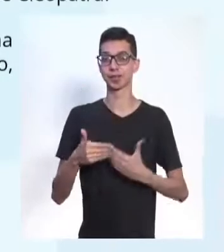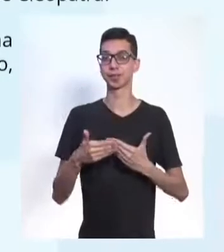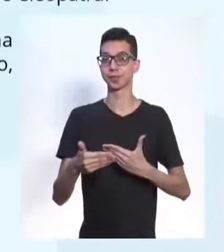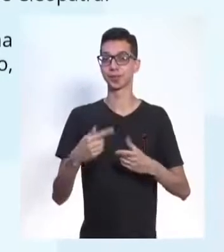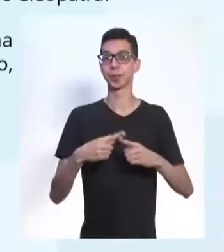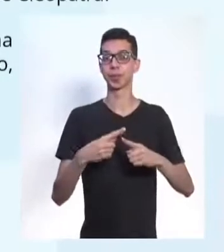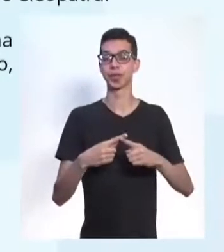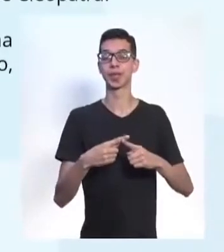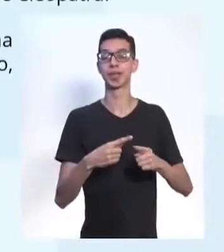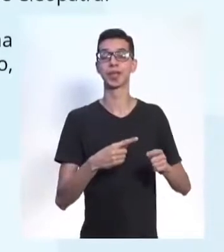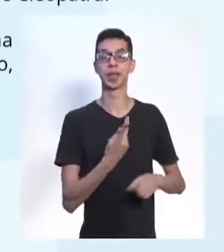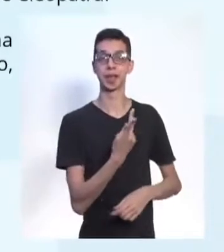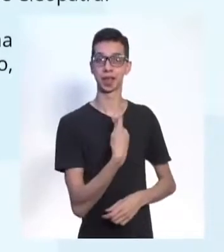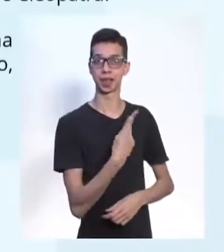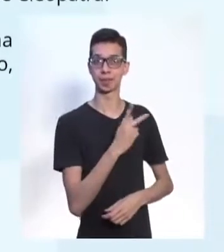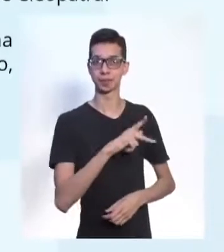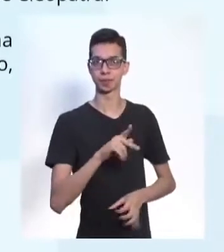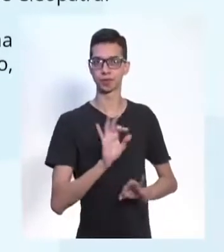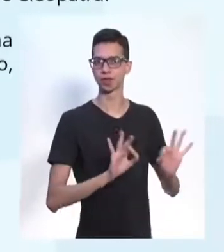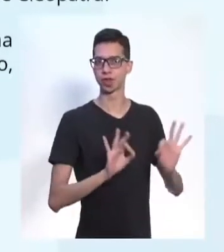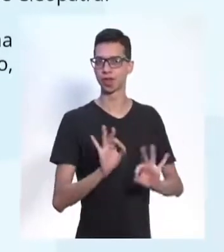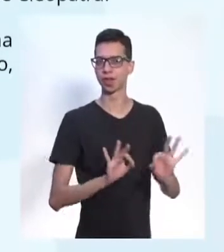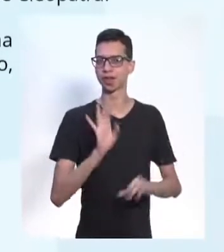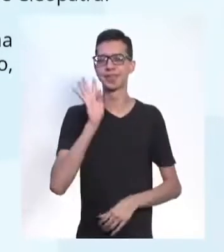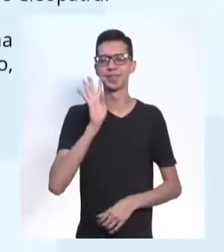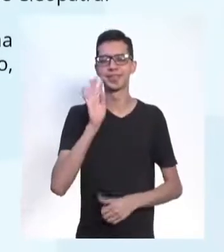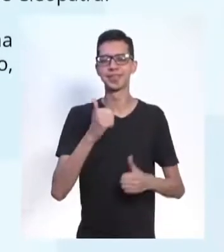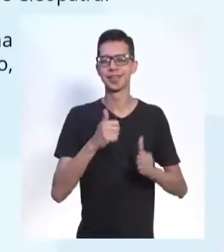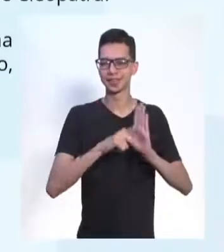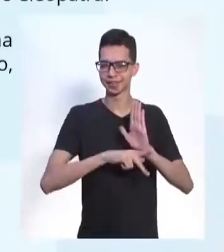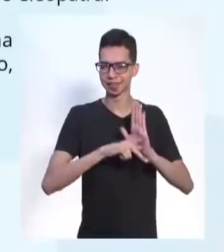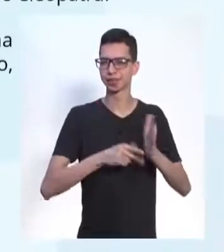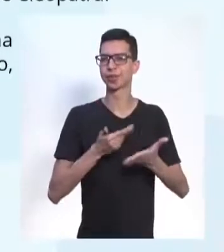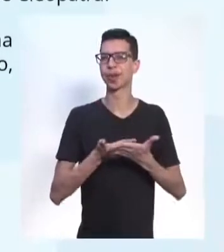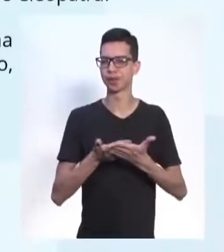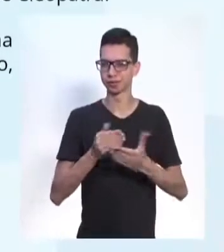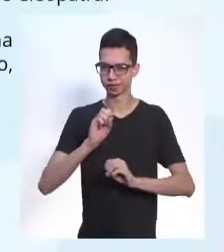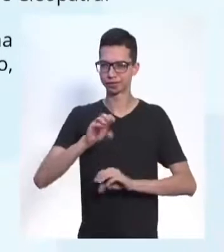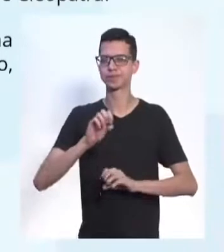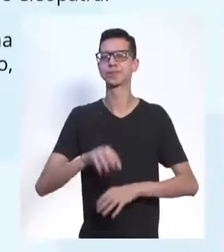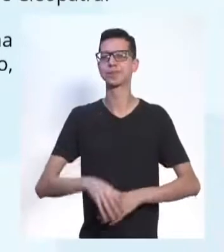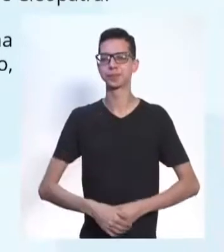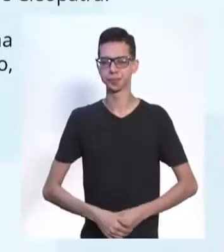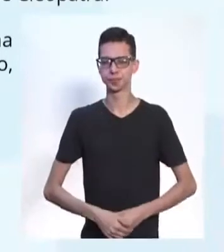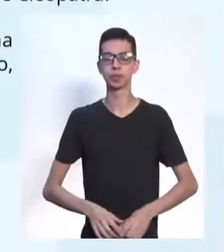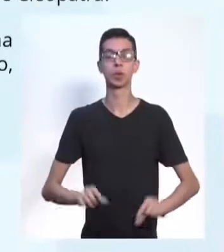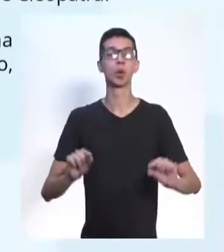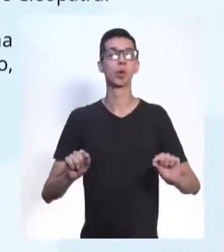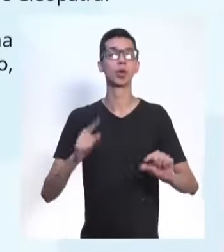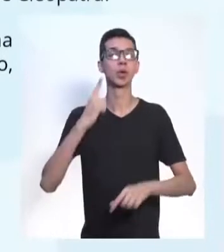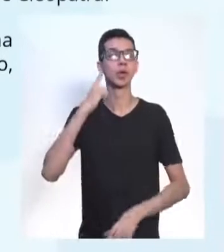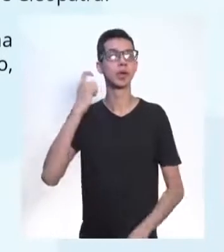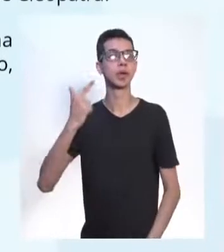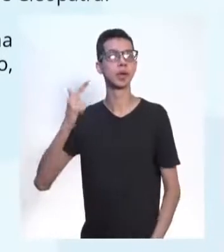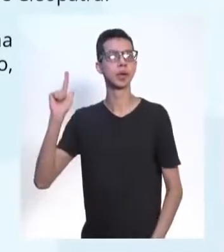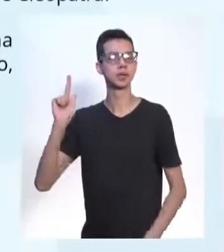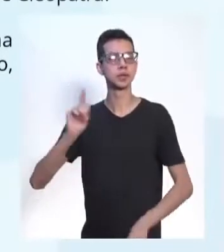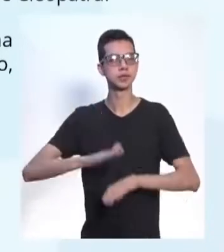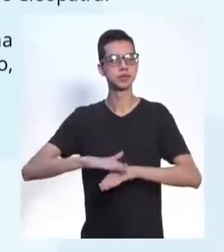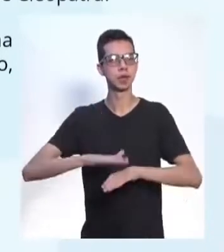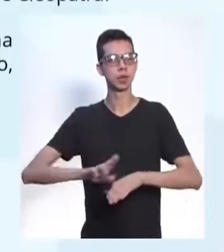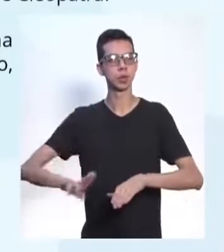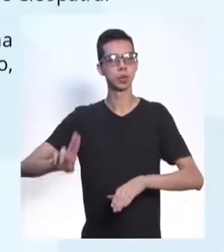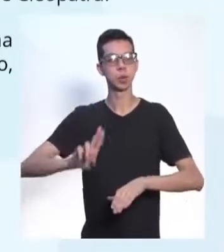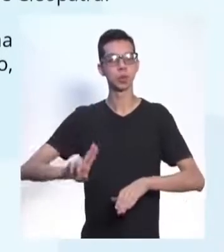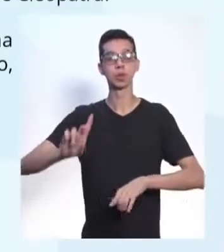coisa bem legal. A sonorização, turma, antigamente, ela era feita com objetos. Então, quando